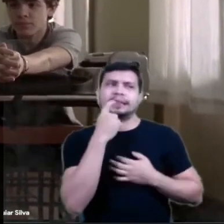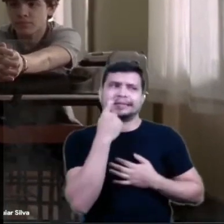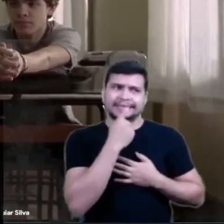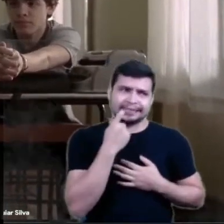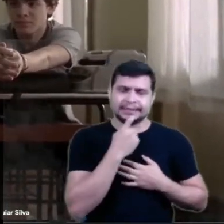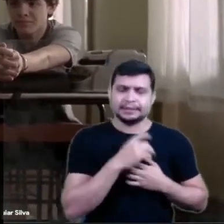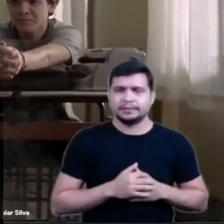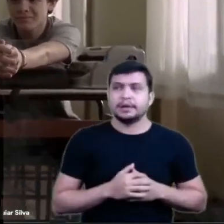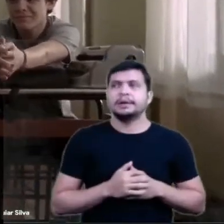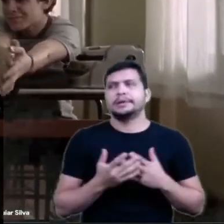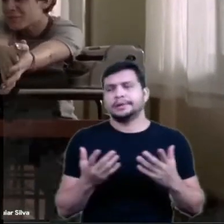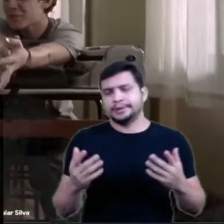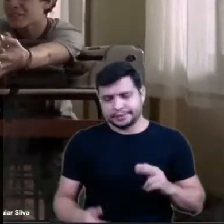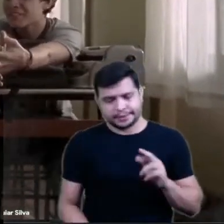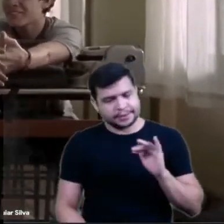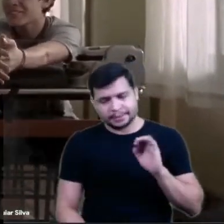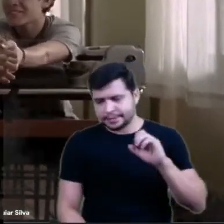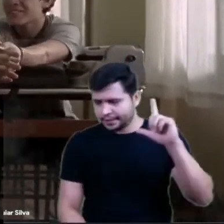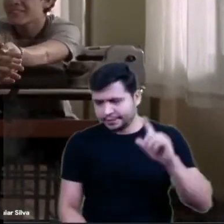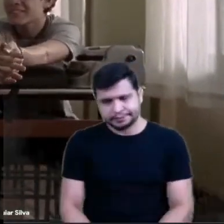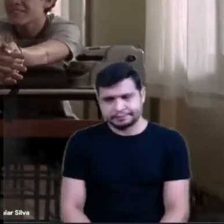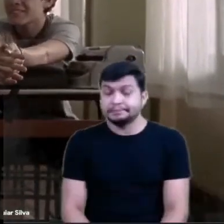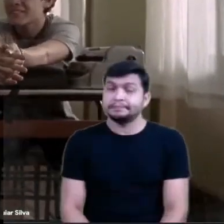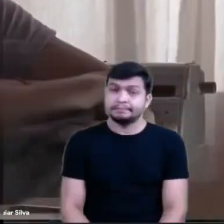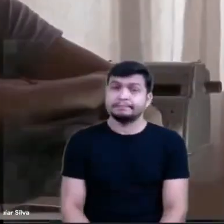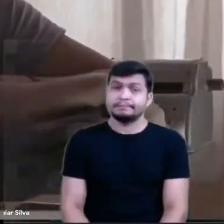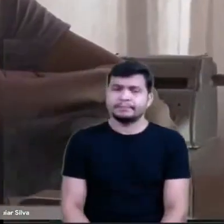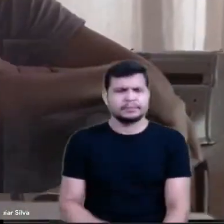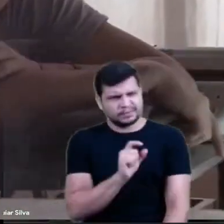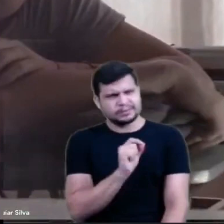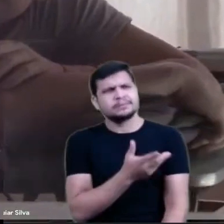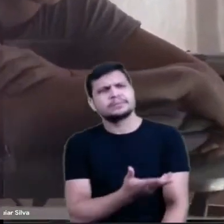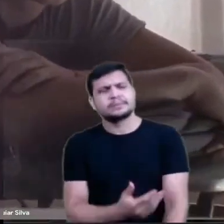Gabriel. O que foi? Nada.